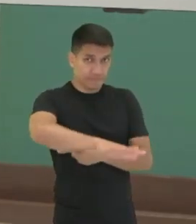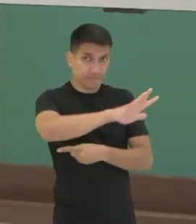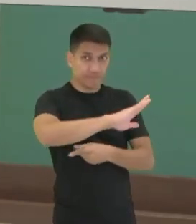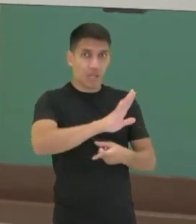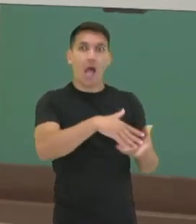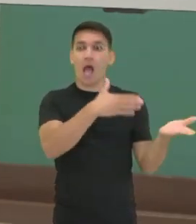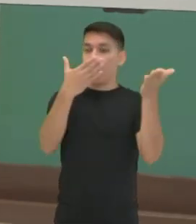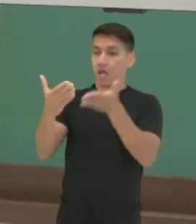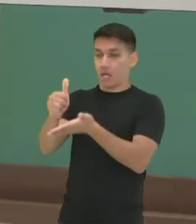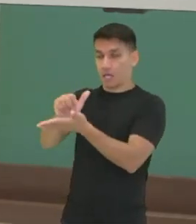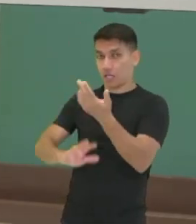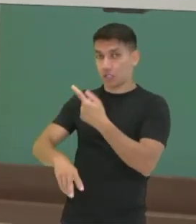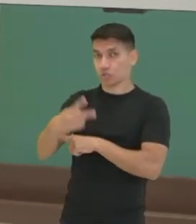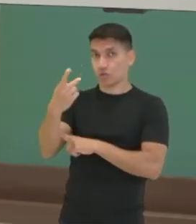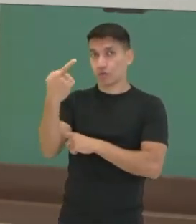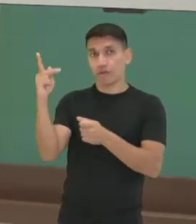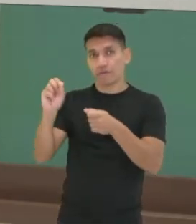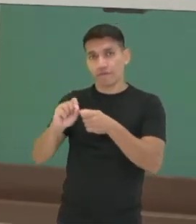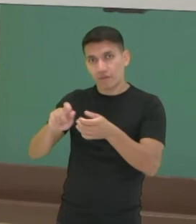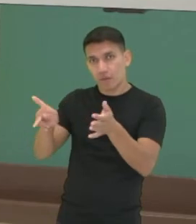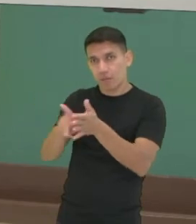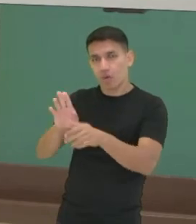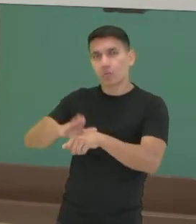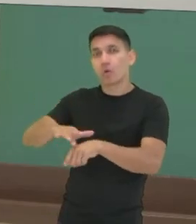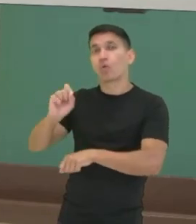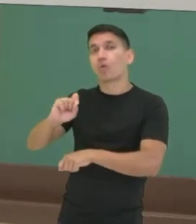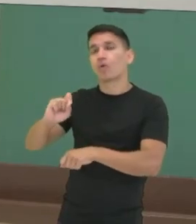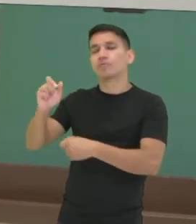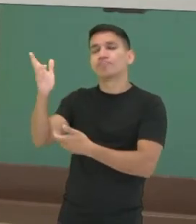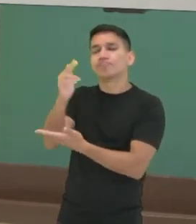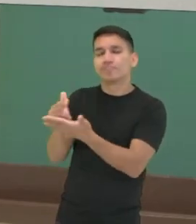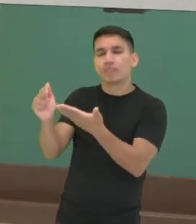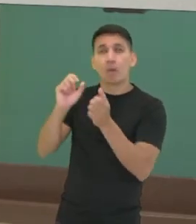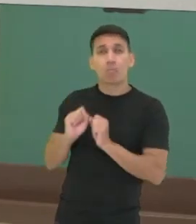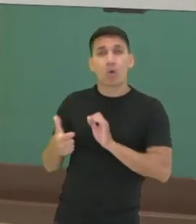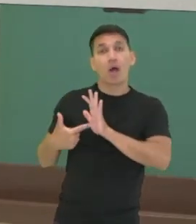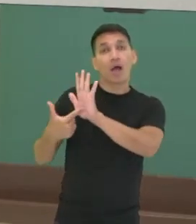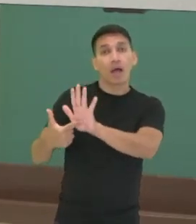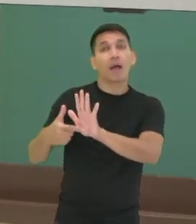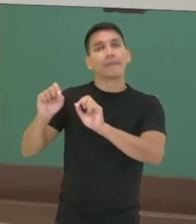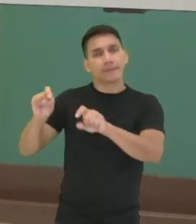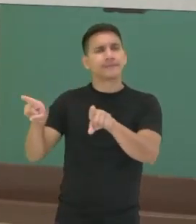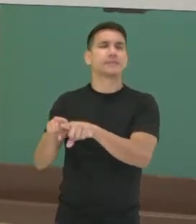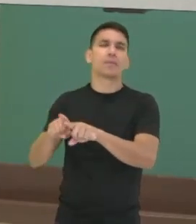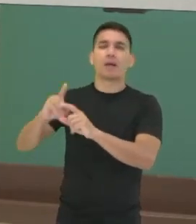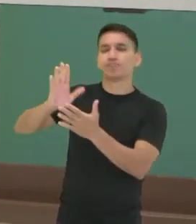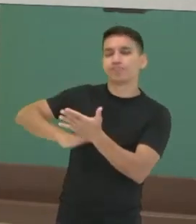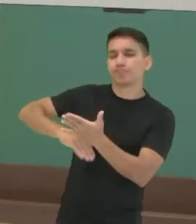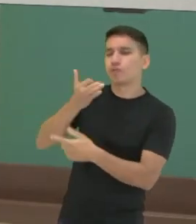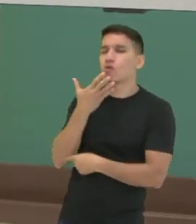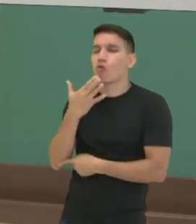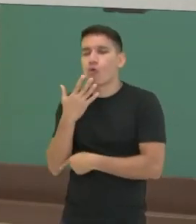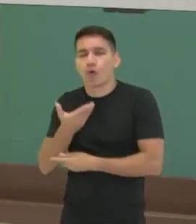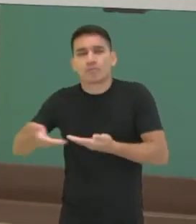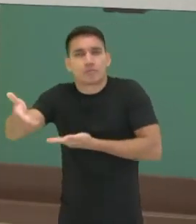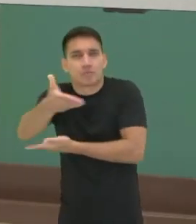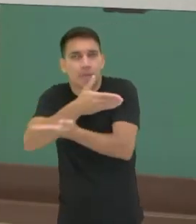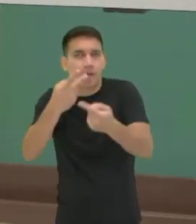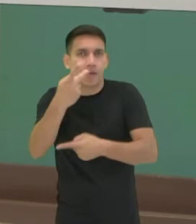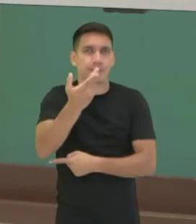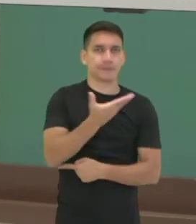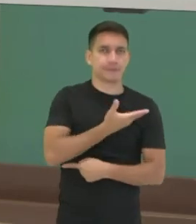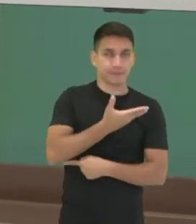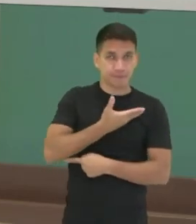E fica aqui a sugestão. Você pode tanto fazer uma apresentação, como colorir a sua ilustração para socializar com a sua